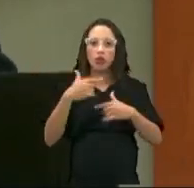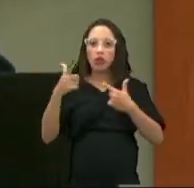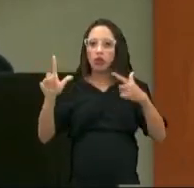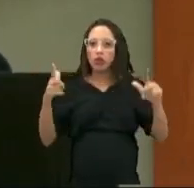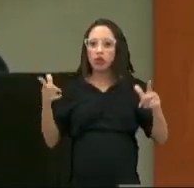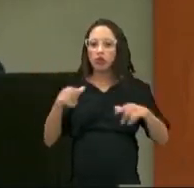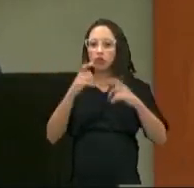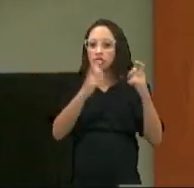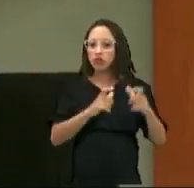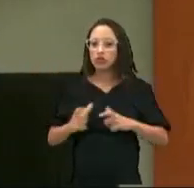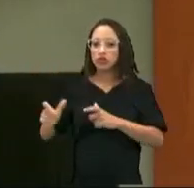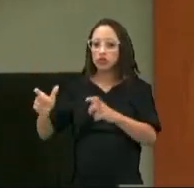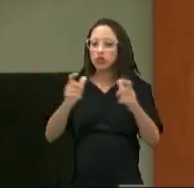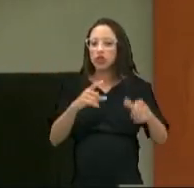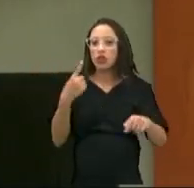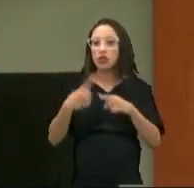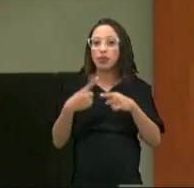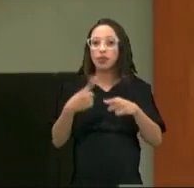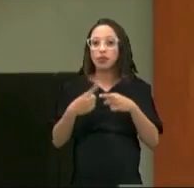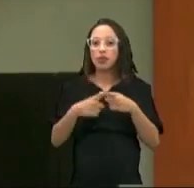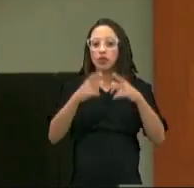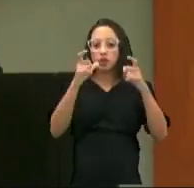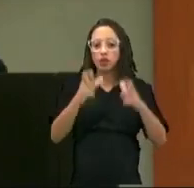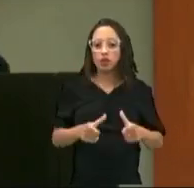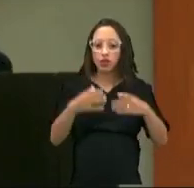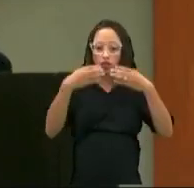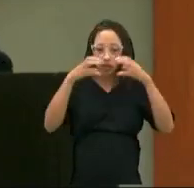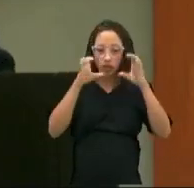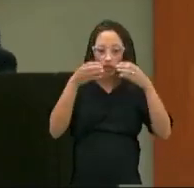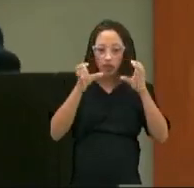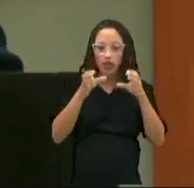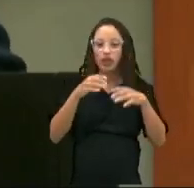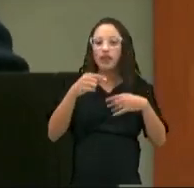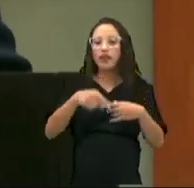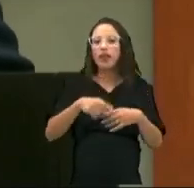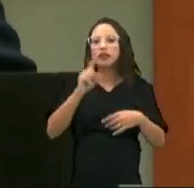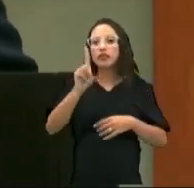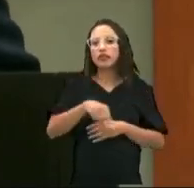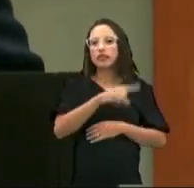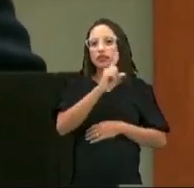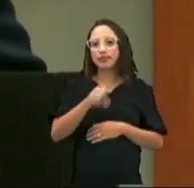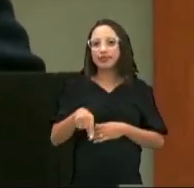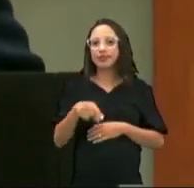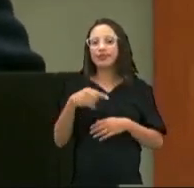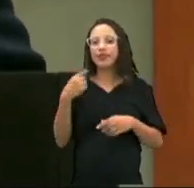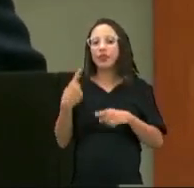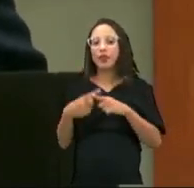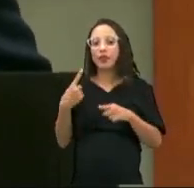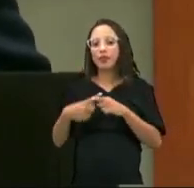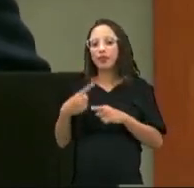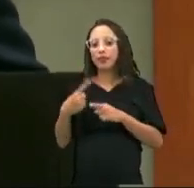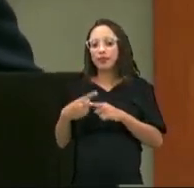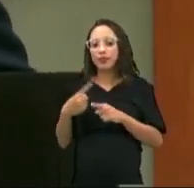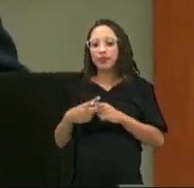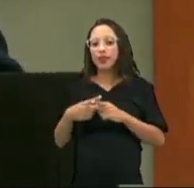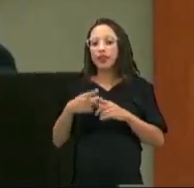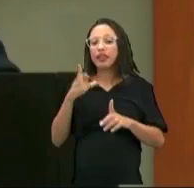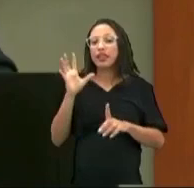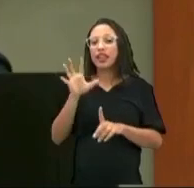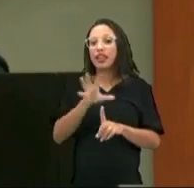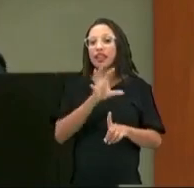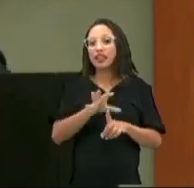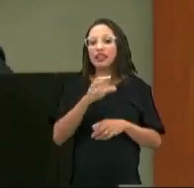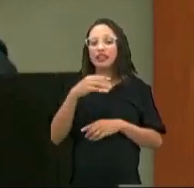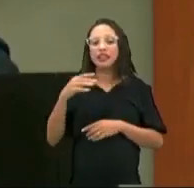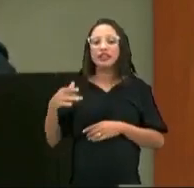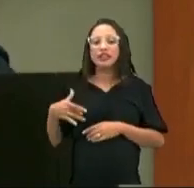estará sendo desativado pela intervenção na saúde municipal.